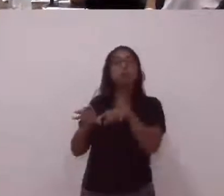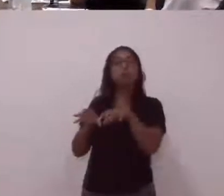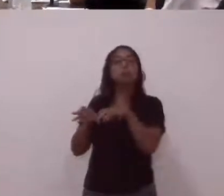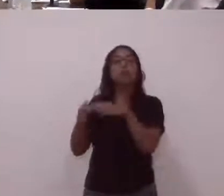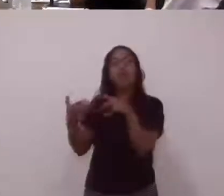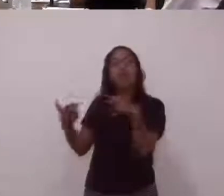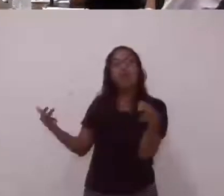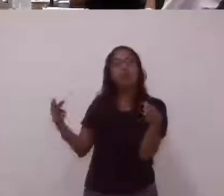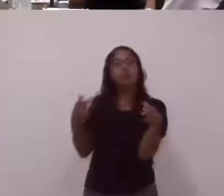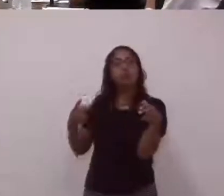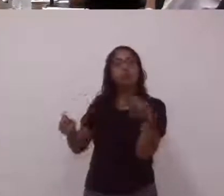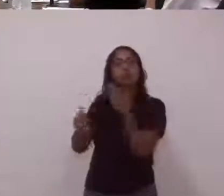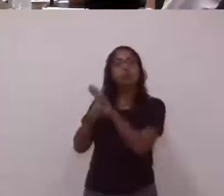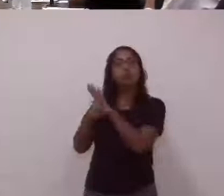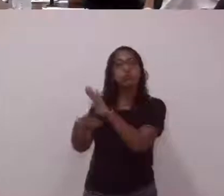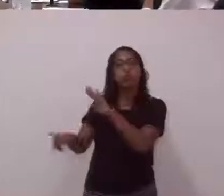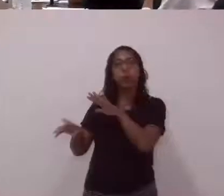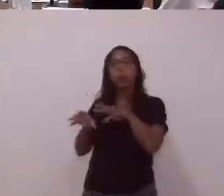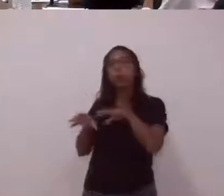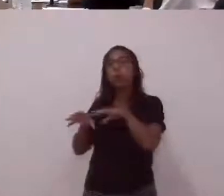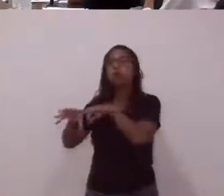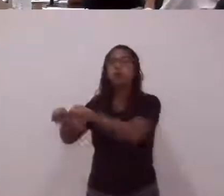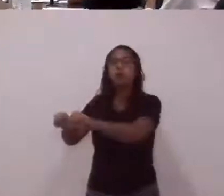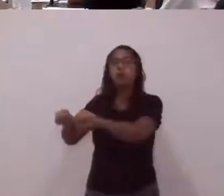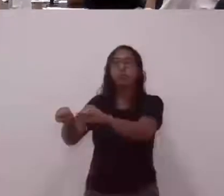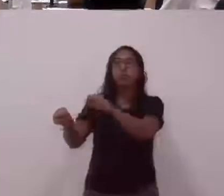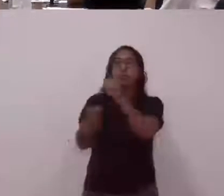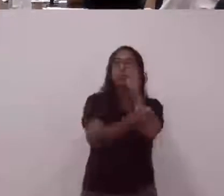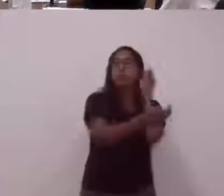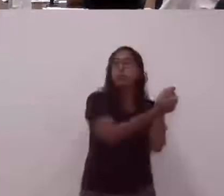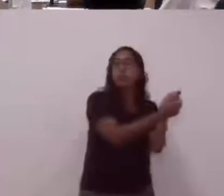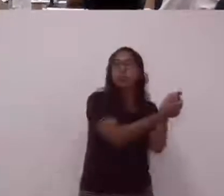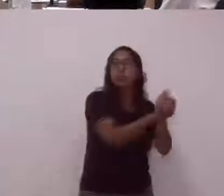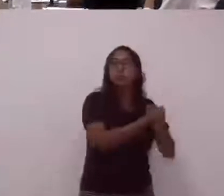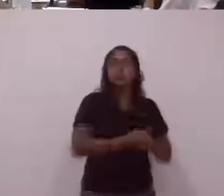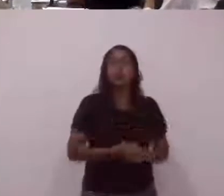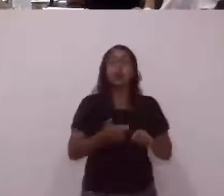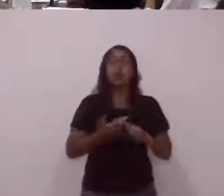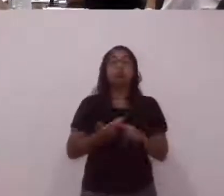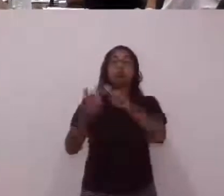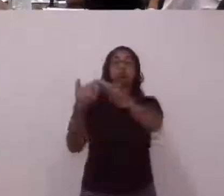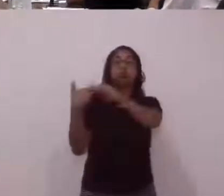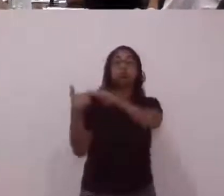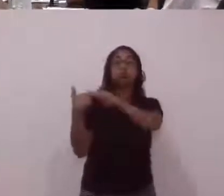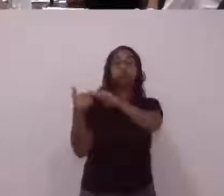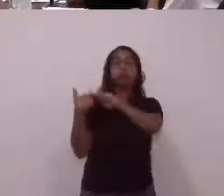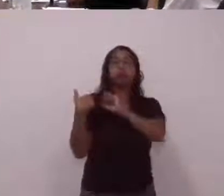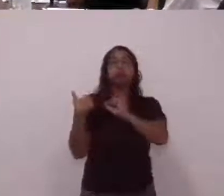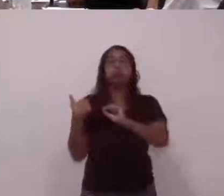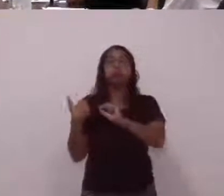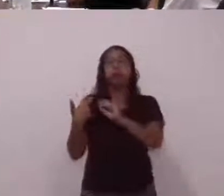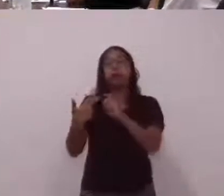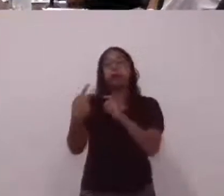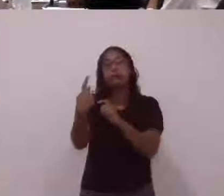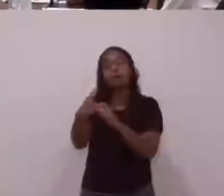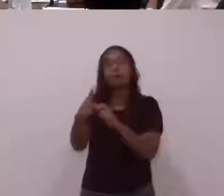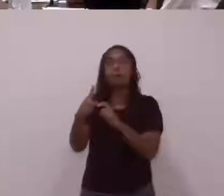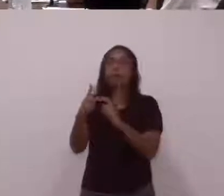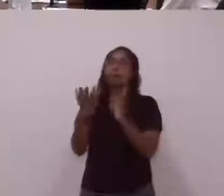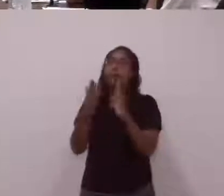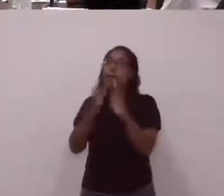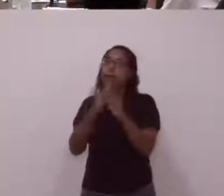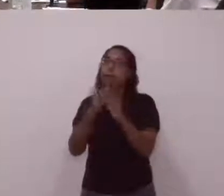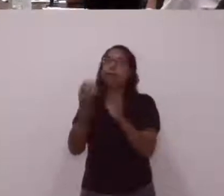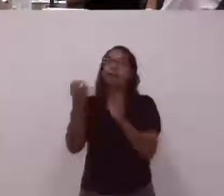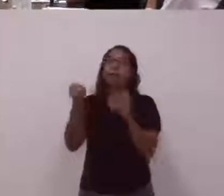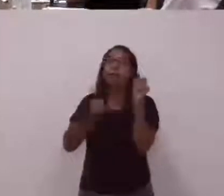acima indicado. Requer que a disponibilidade recaia sobre ativos financeiros, imóvel e